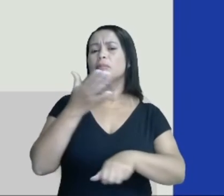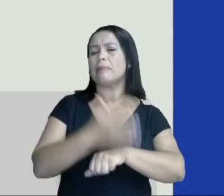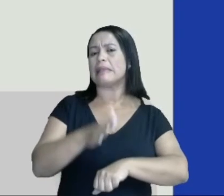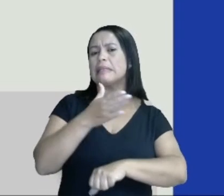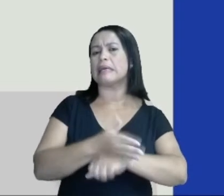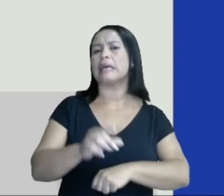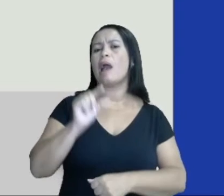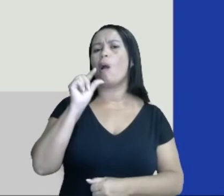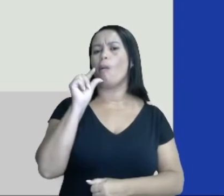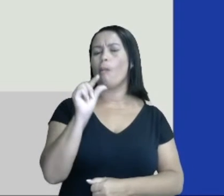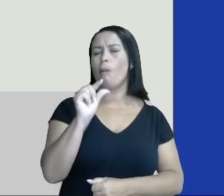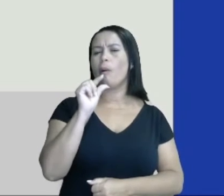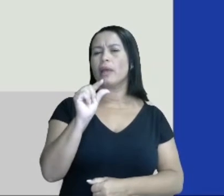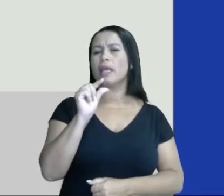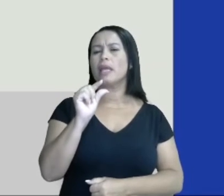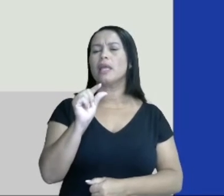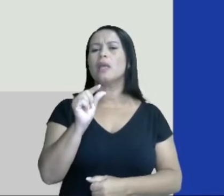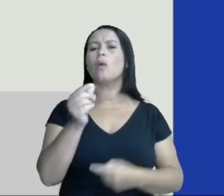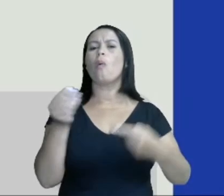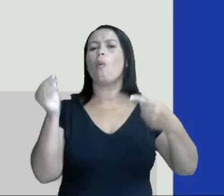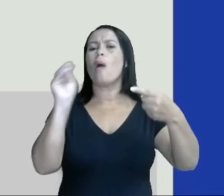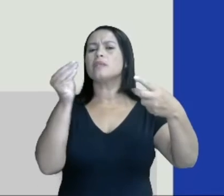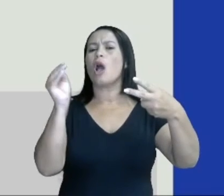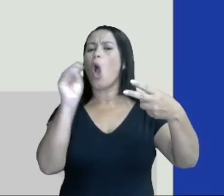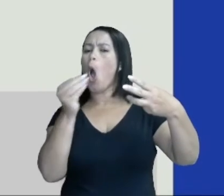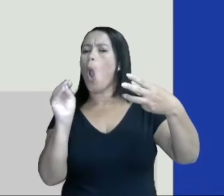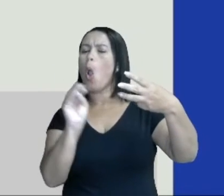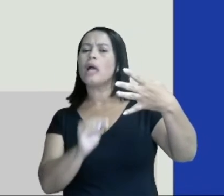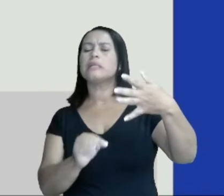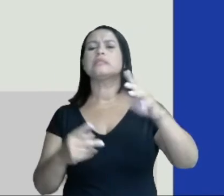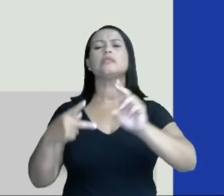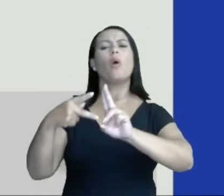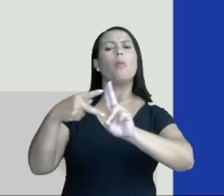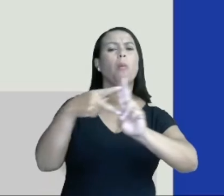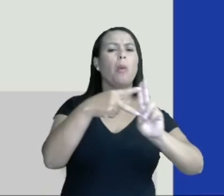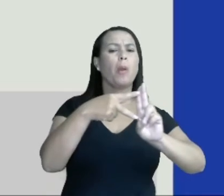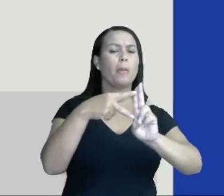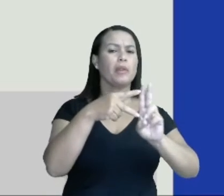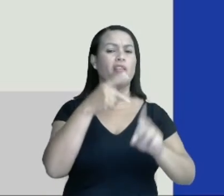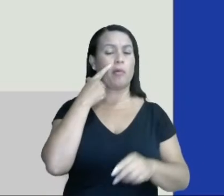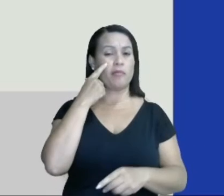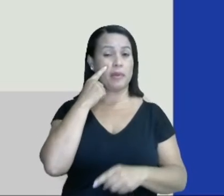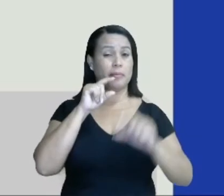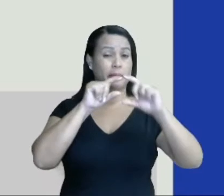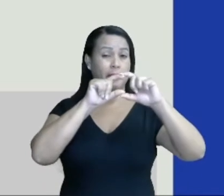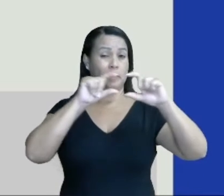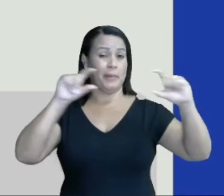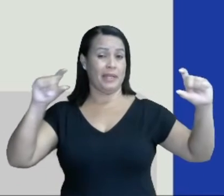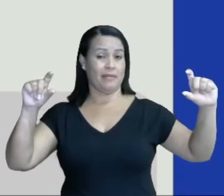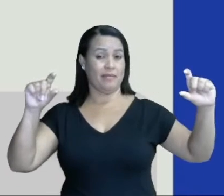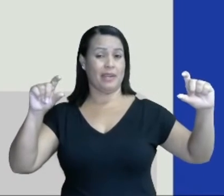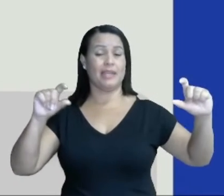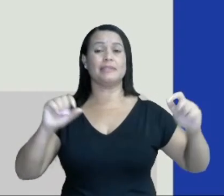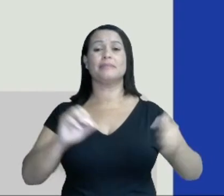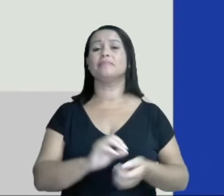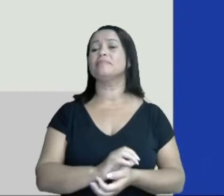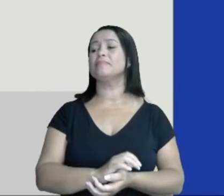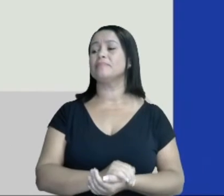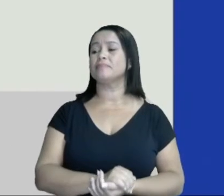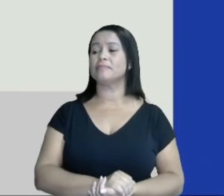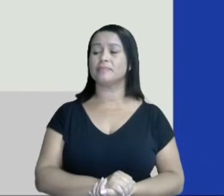um pouquinho essa colocação pronominal. Primeira frase, ó, vamos ver aí. No llevas